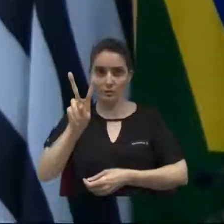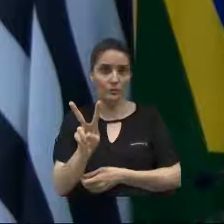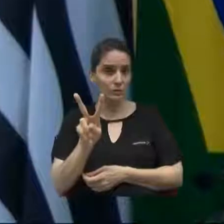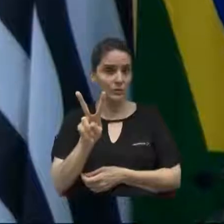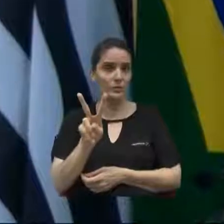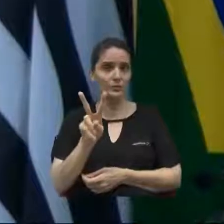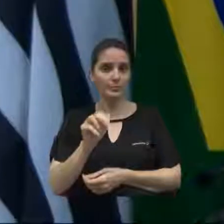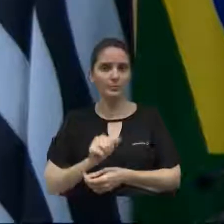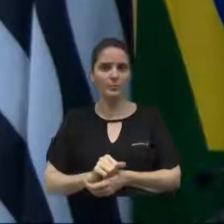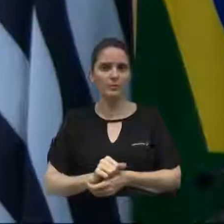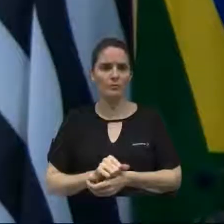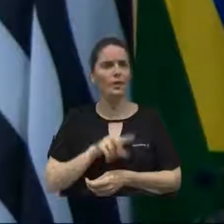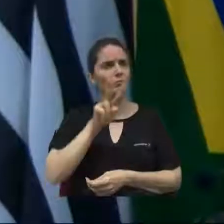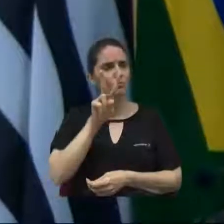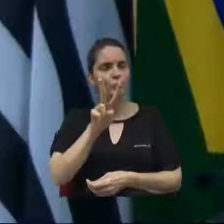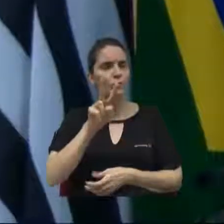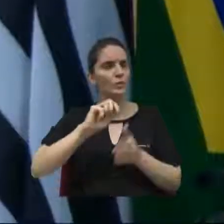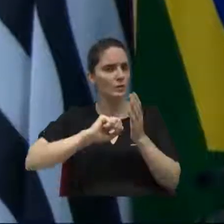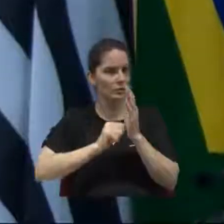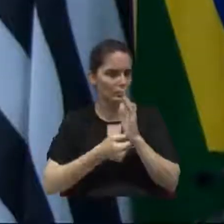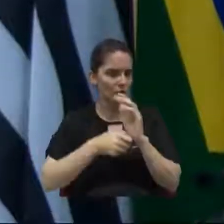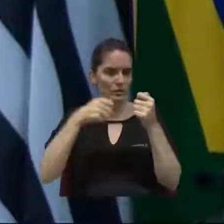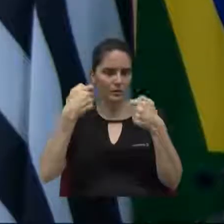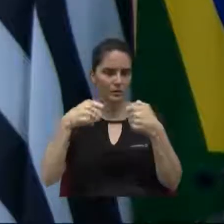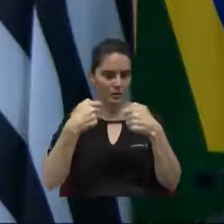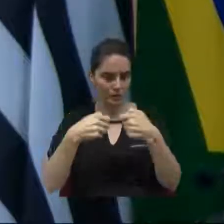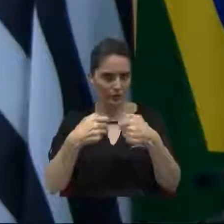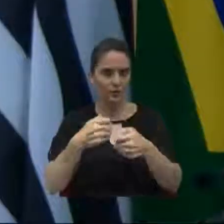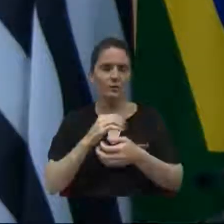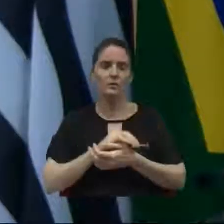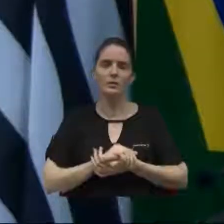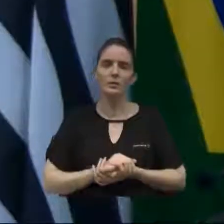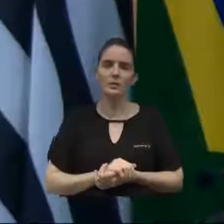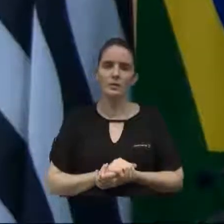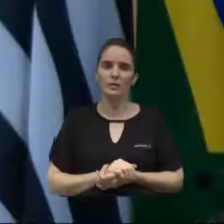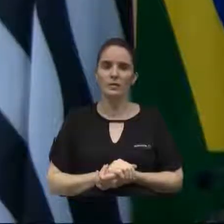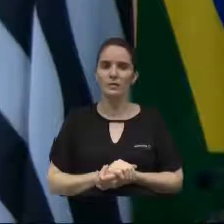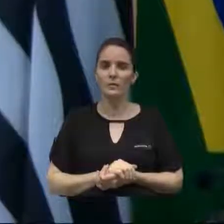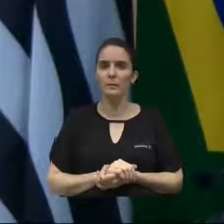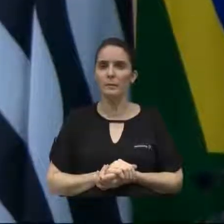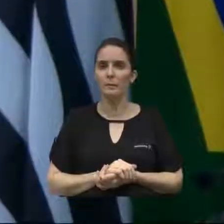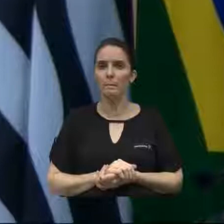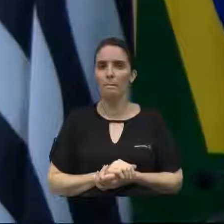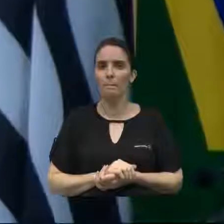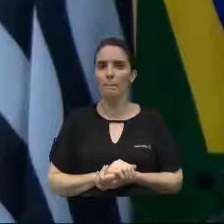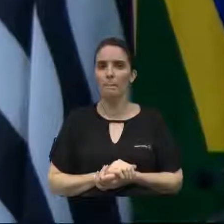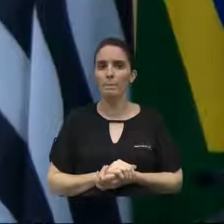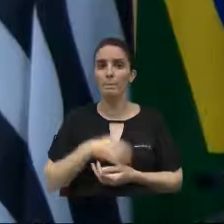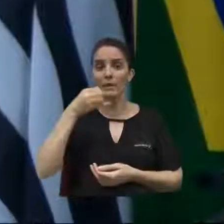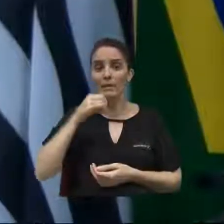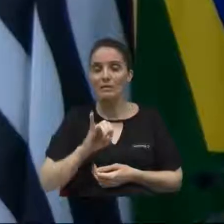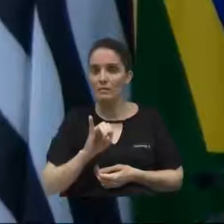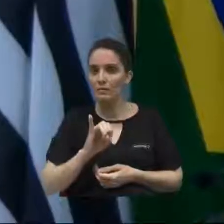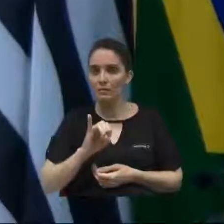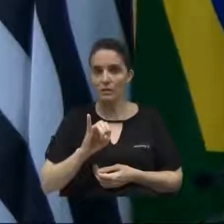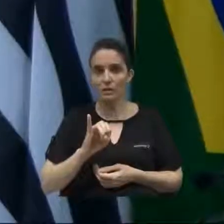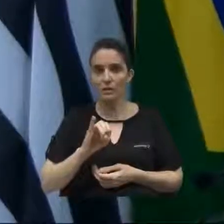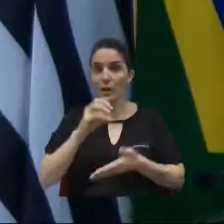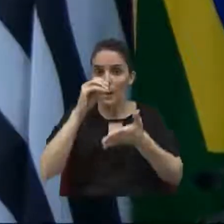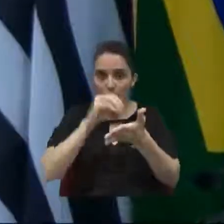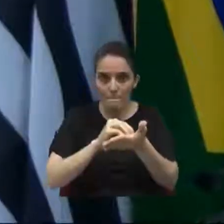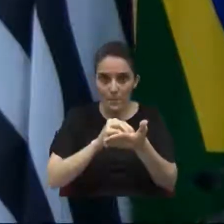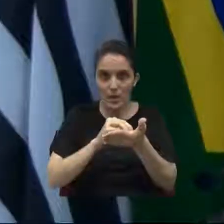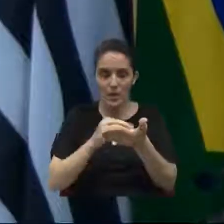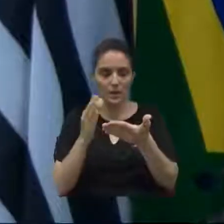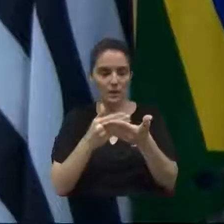são, acho que 2 doses, doutora Mayra? São 2 doses, e aí se a gente não colocar na agenda